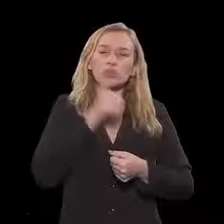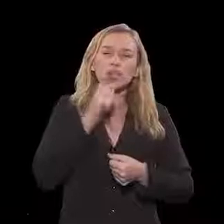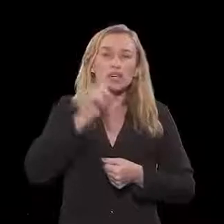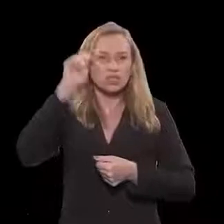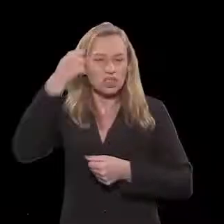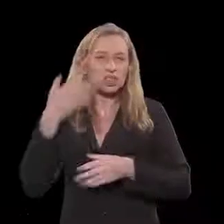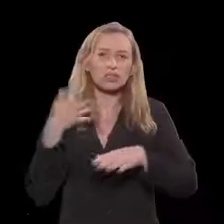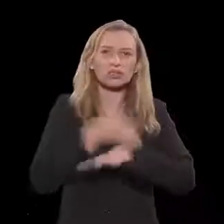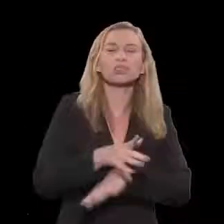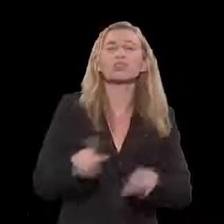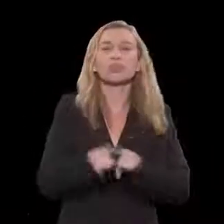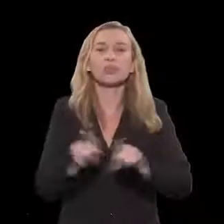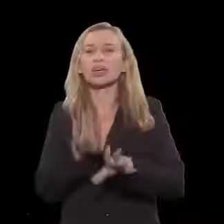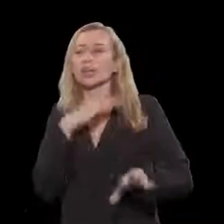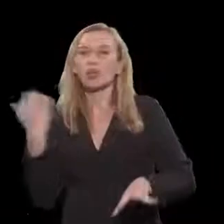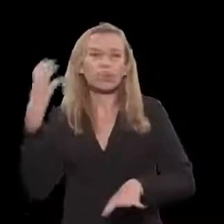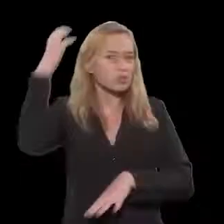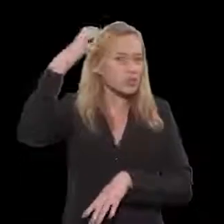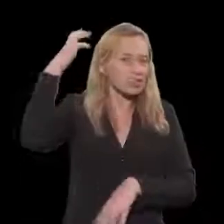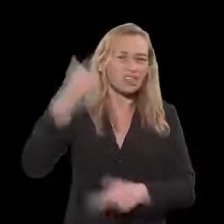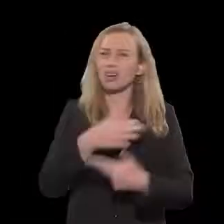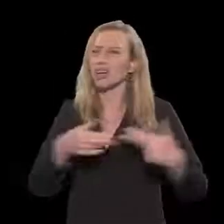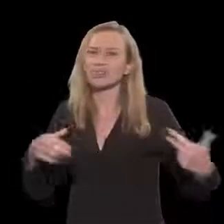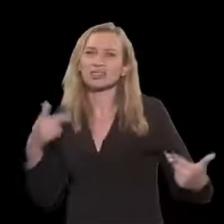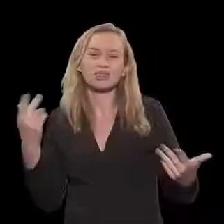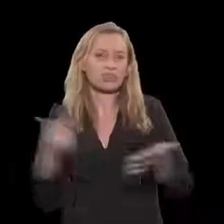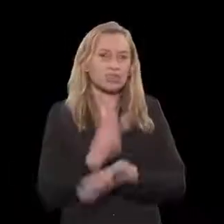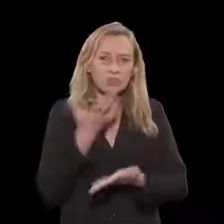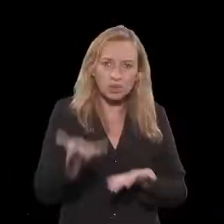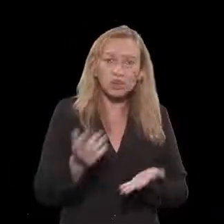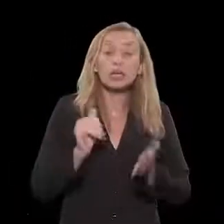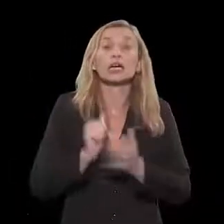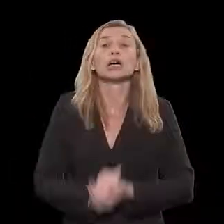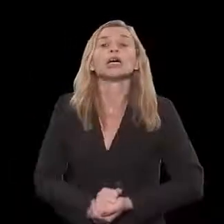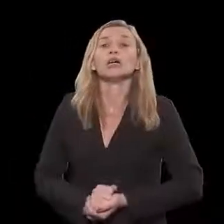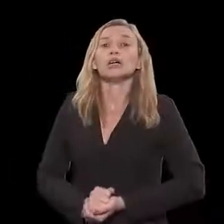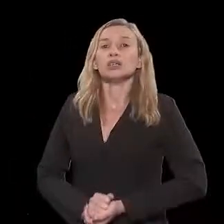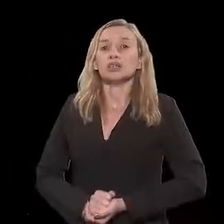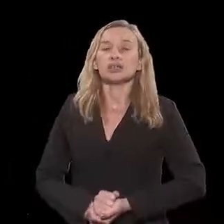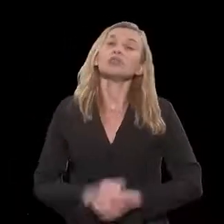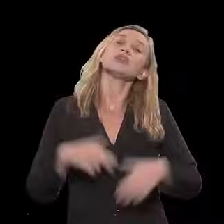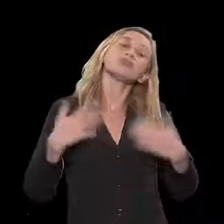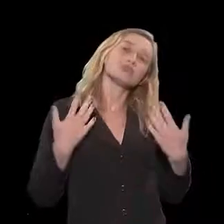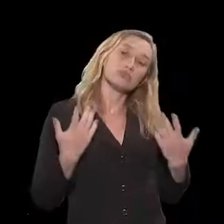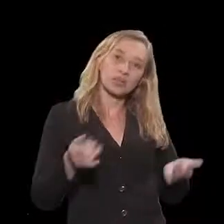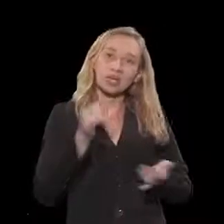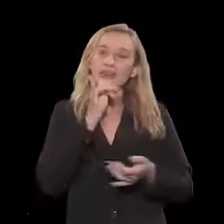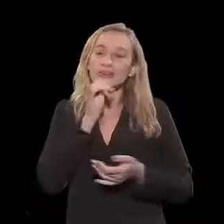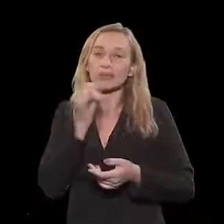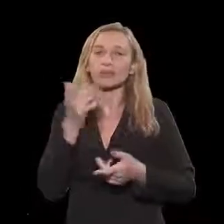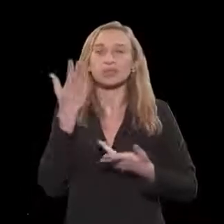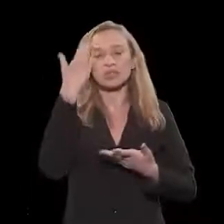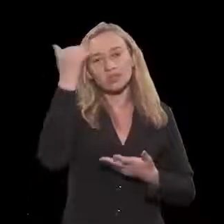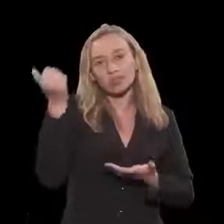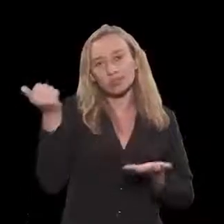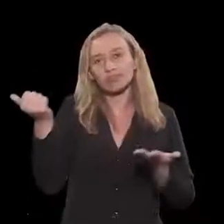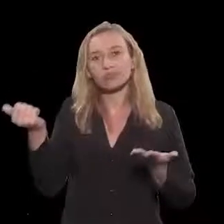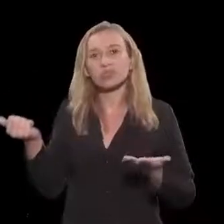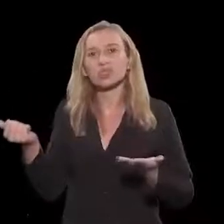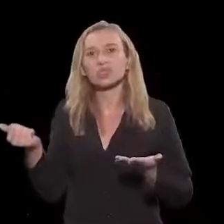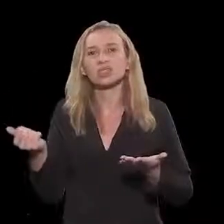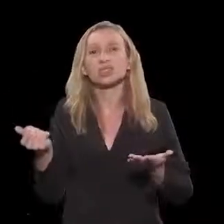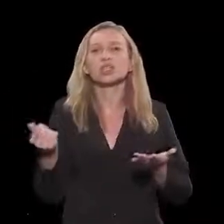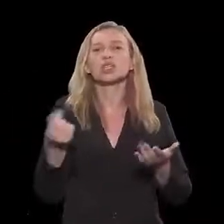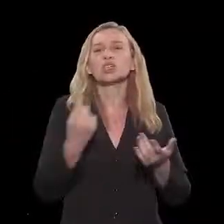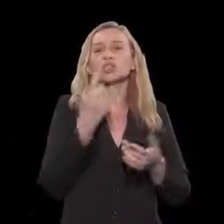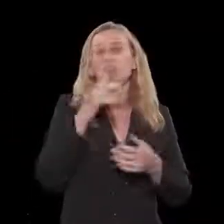enfim, pós-assassinato de Marielle e todos esses acontecimentos, né? E aí, por exemplo, fico sabendo